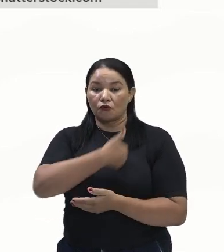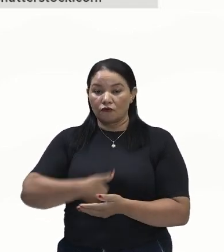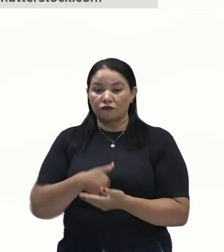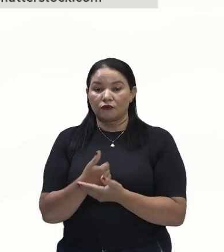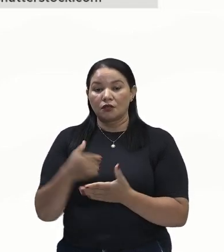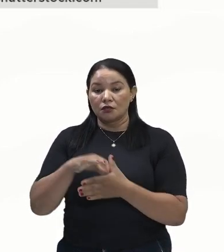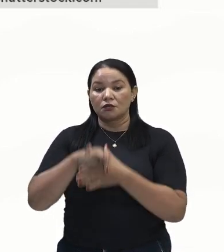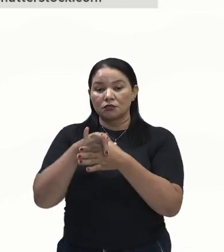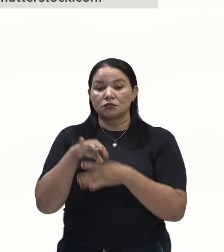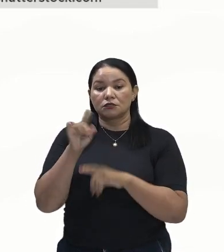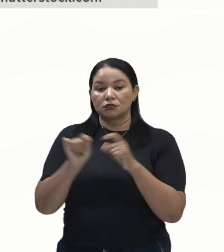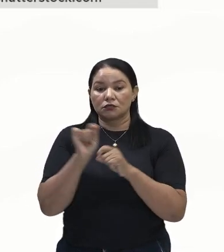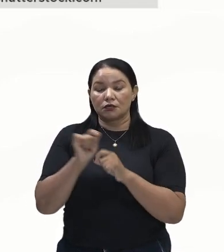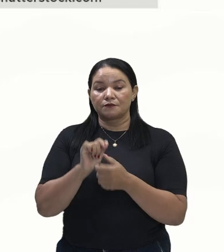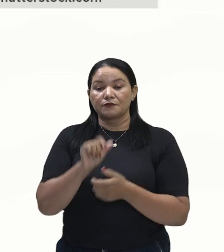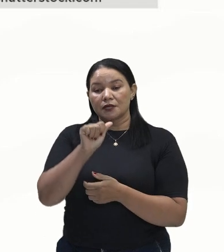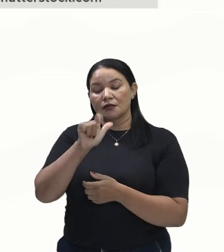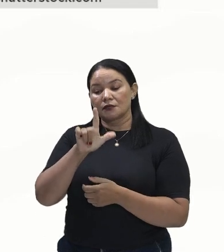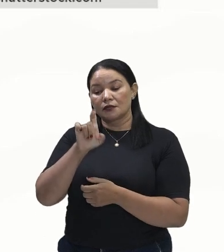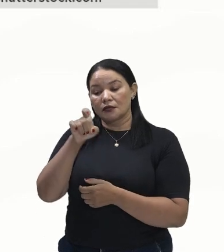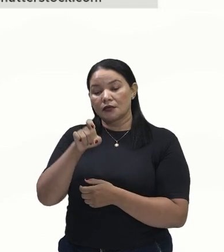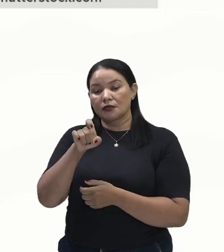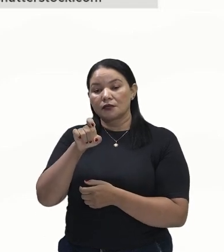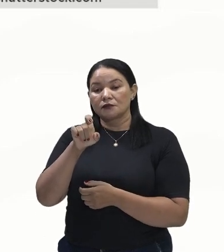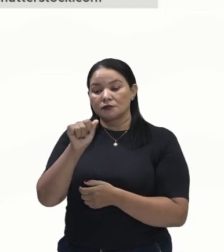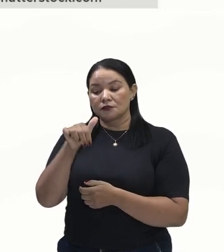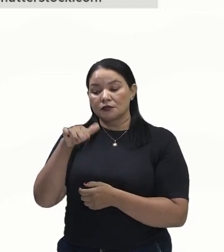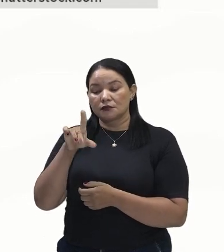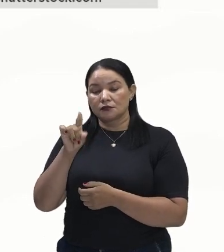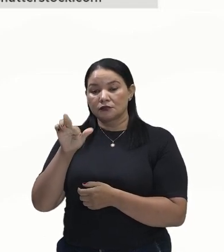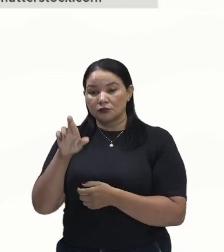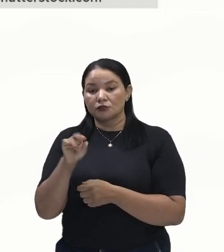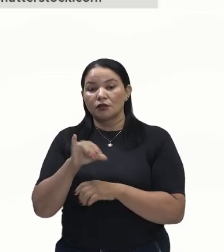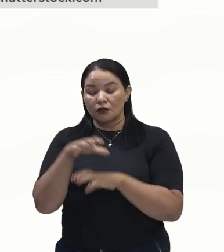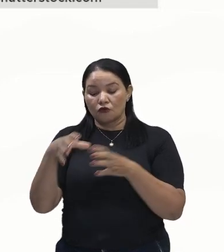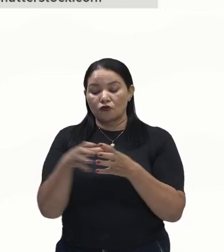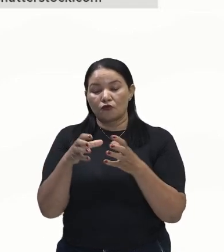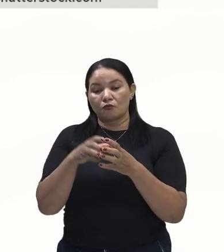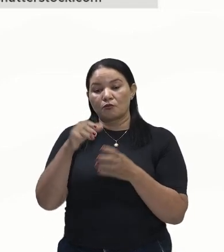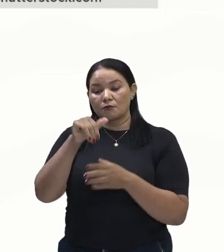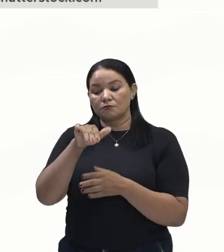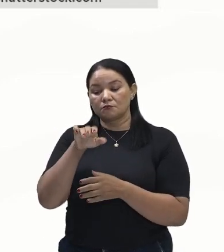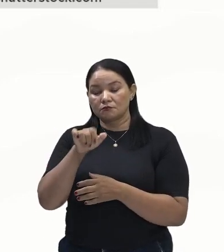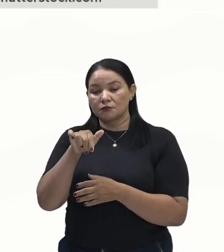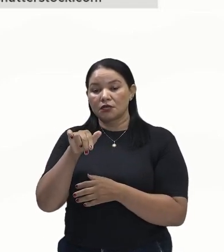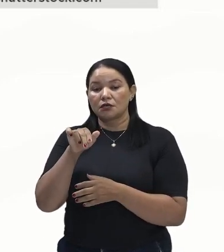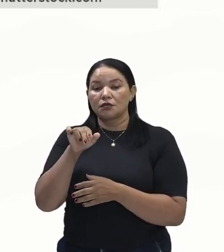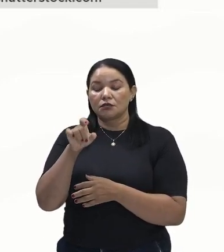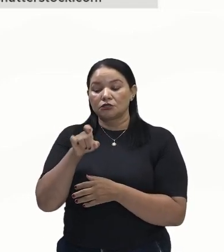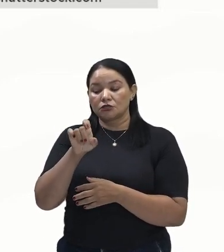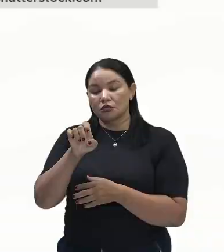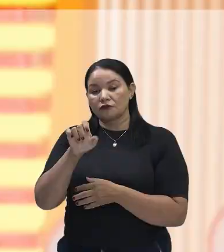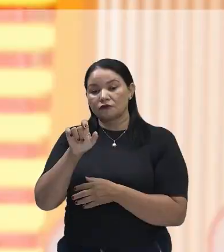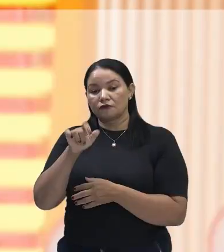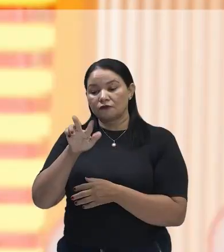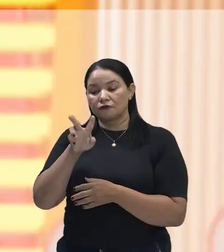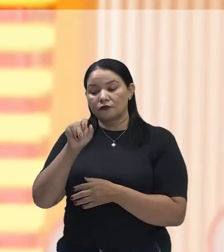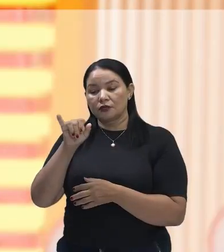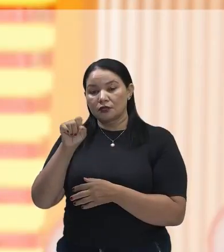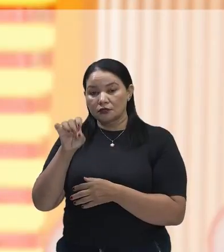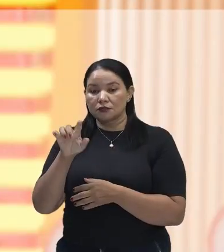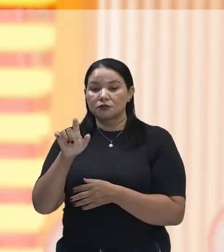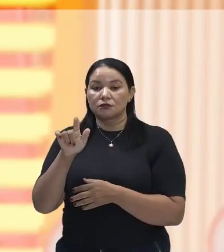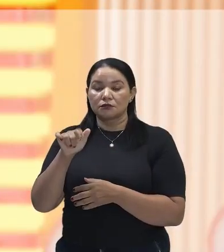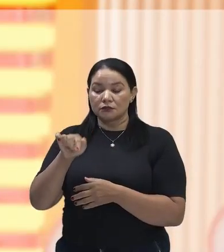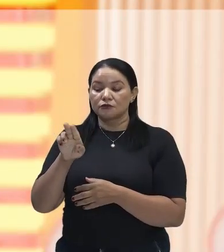por Alexander Kerensky, que faz parte dos mencheviques, aqueles que pretendiam uma revolução mais